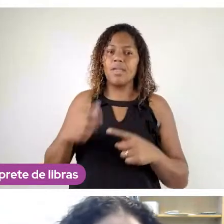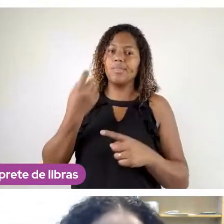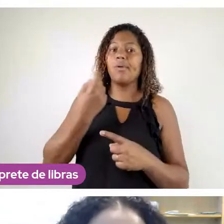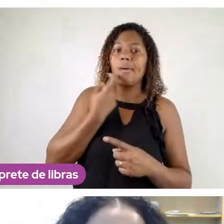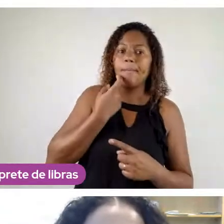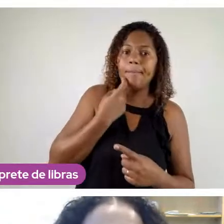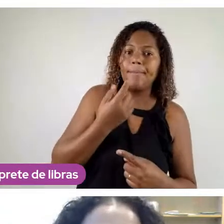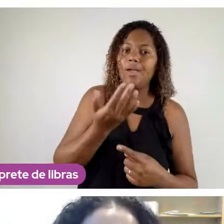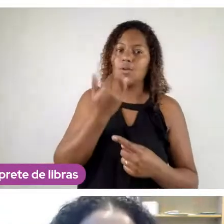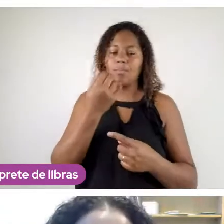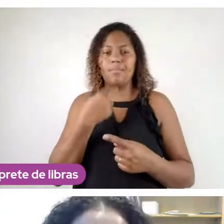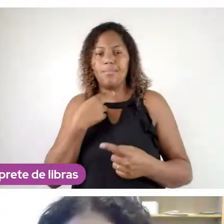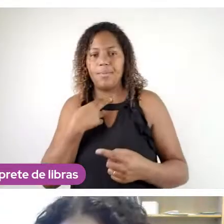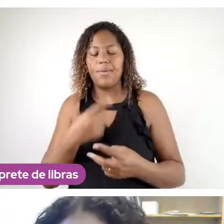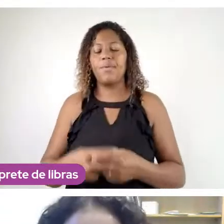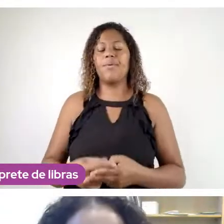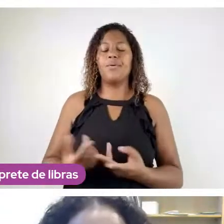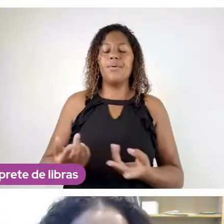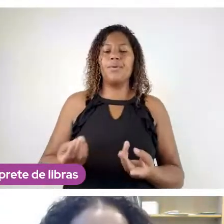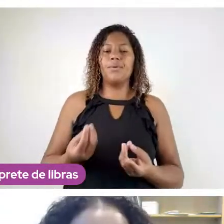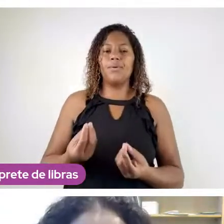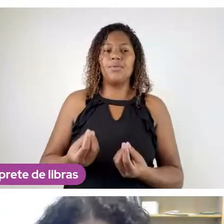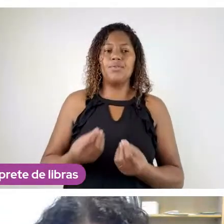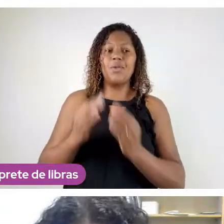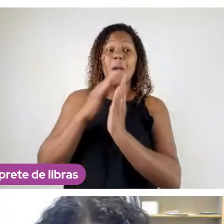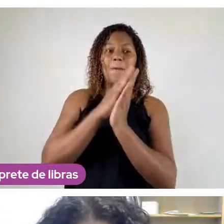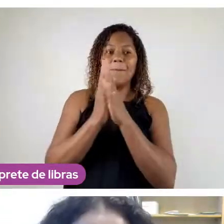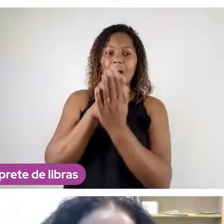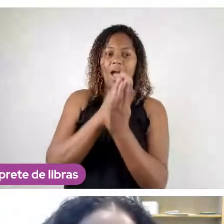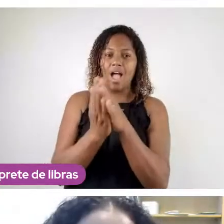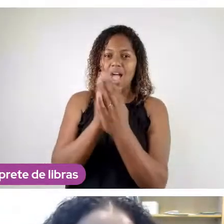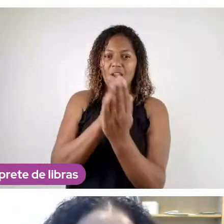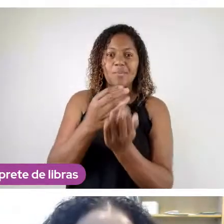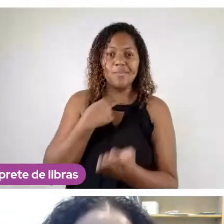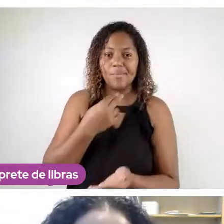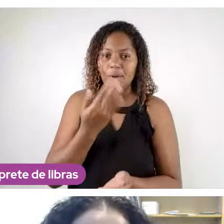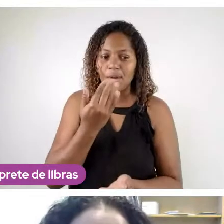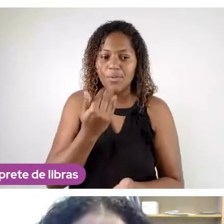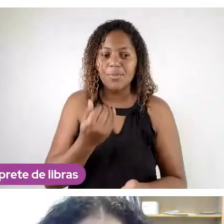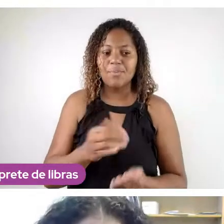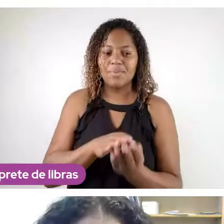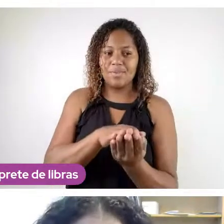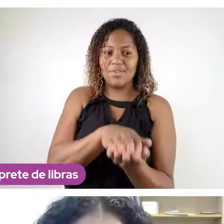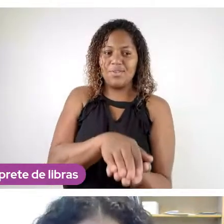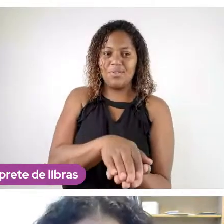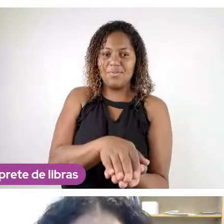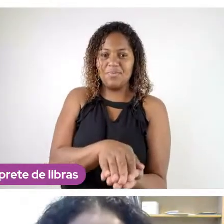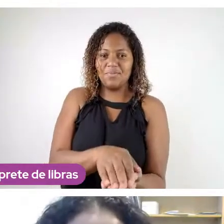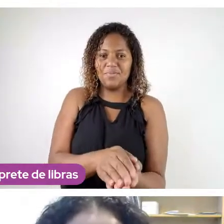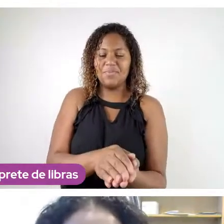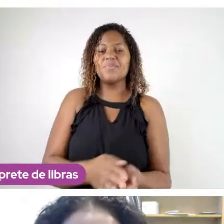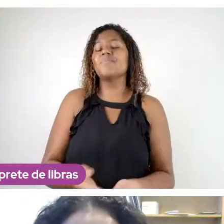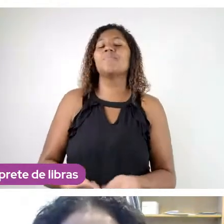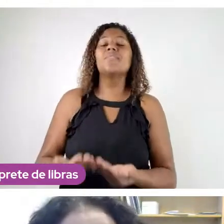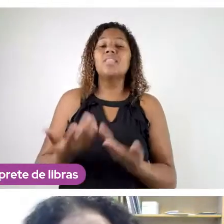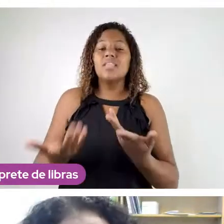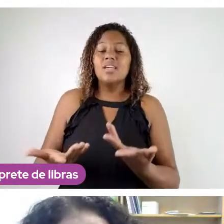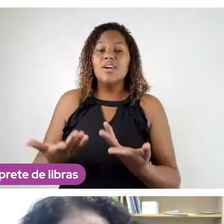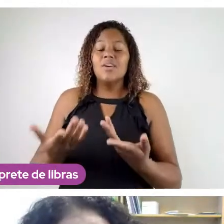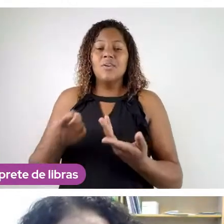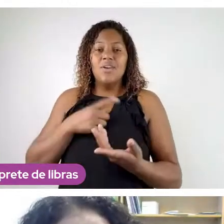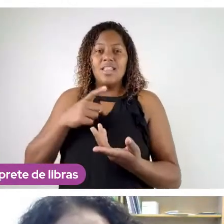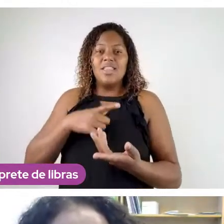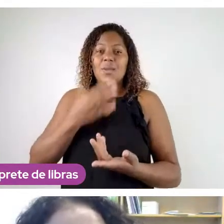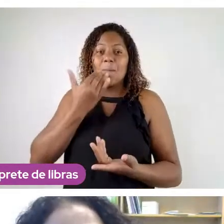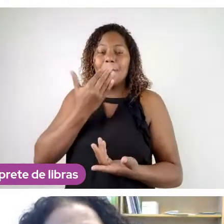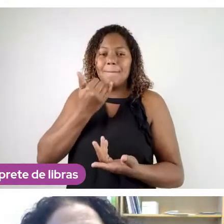comer os mariscos. E a gente está ficando cada vez mais dependente da aquacultura, né, para ter comida